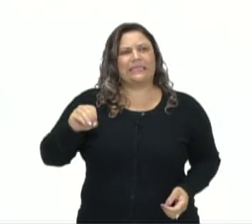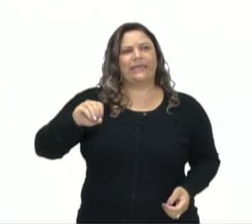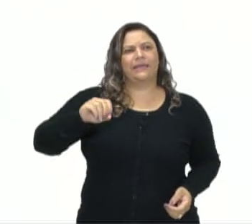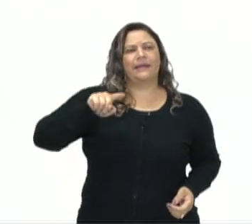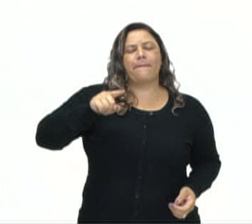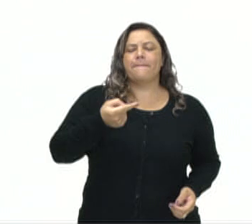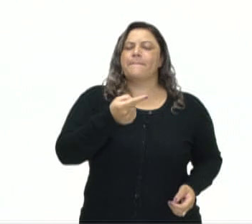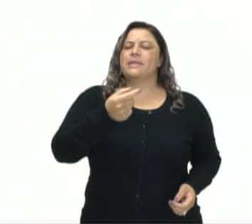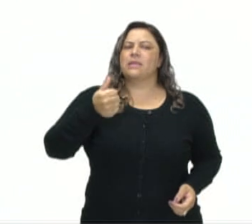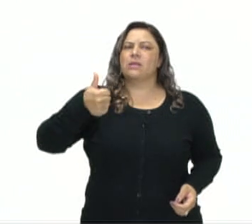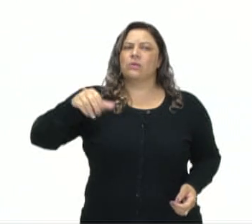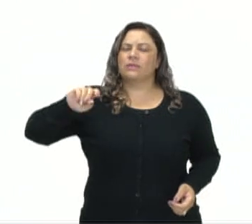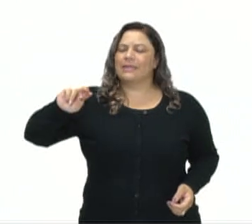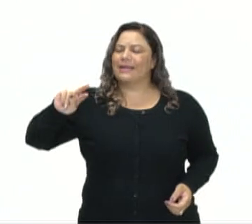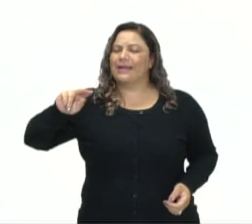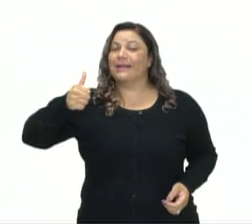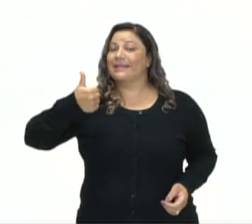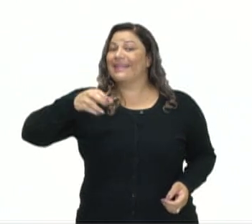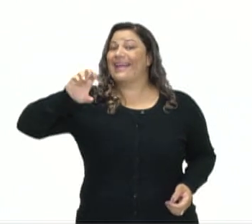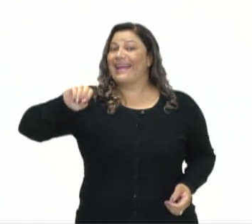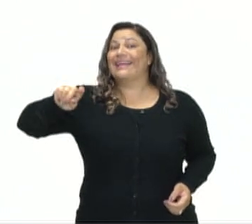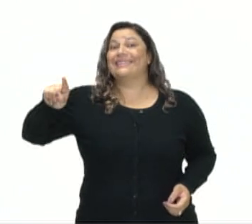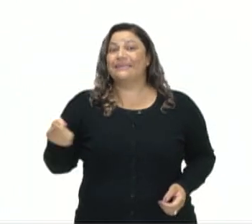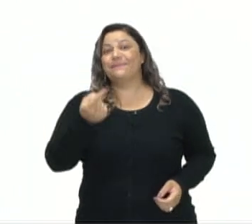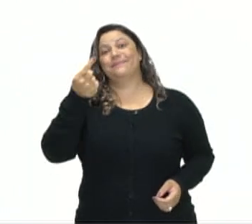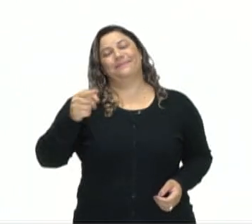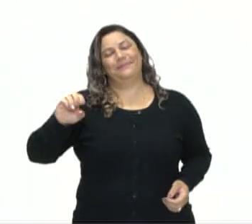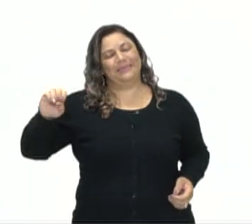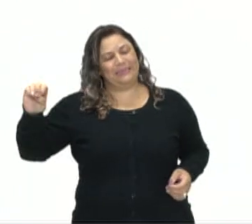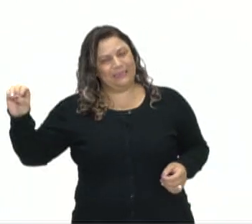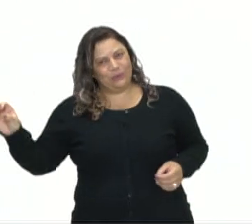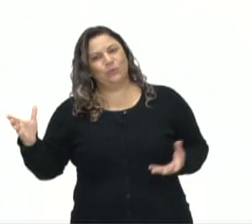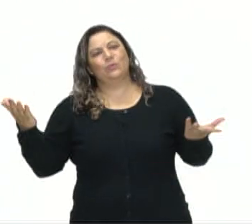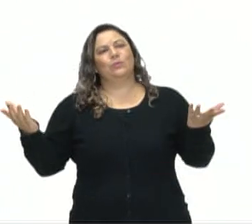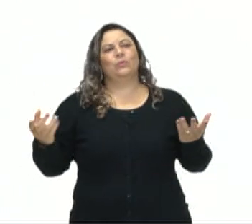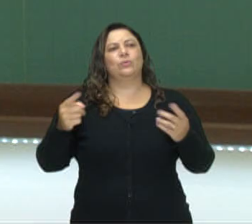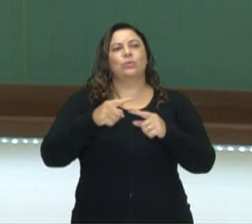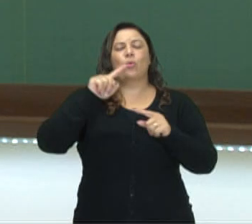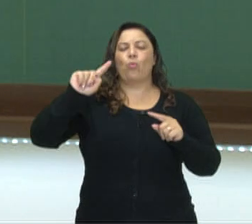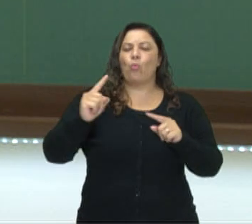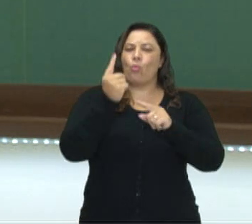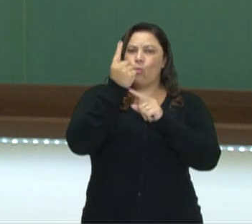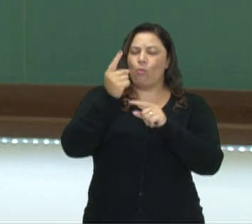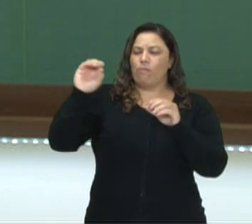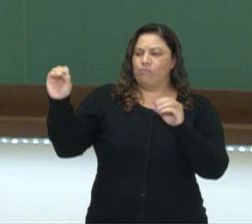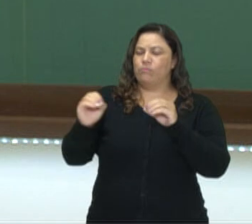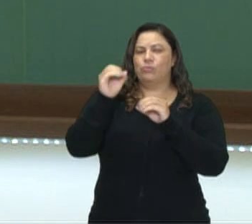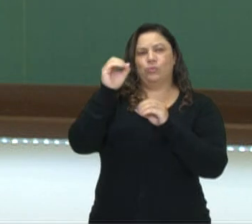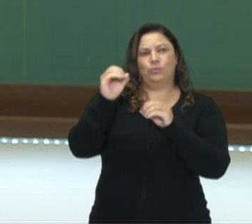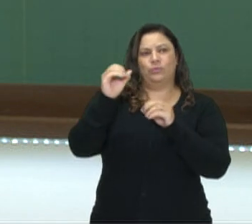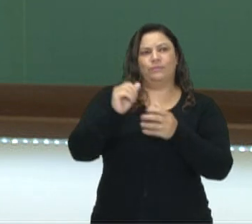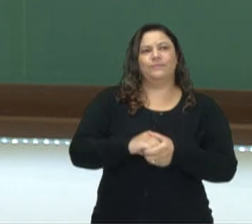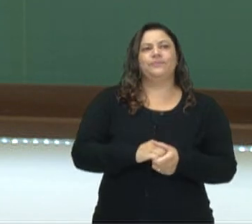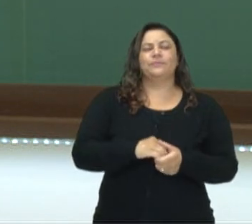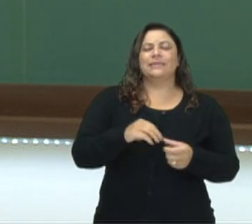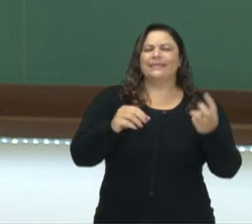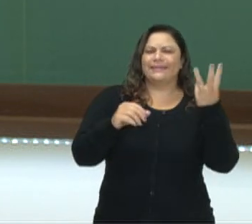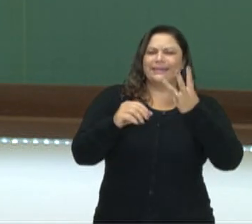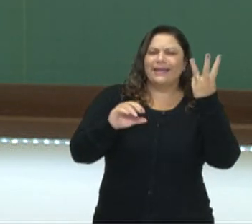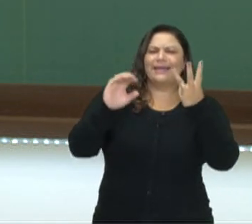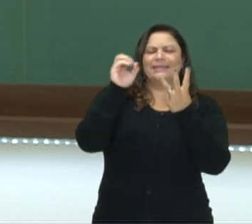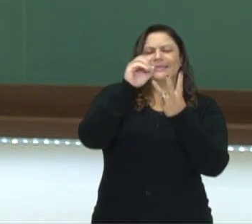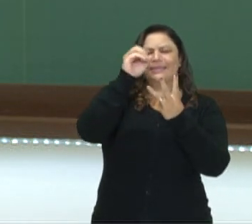10.000, podemos somente acrescentar 1 zero se for 10, 2 zeros se for 100, 3 zeros se for